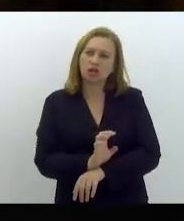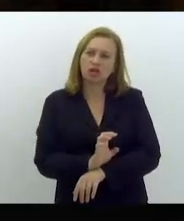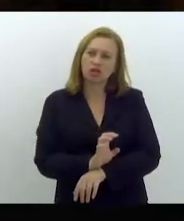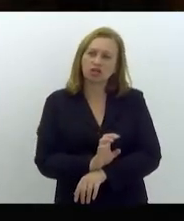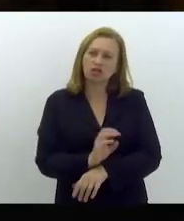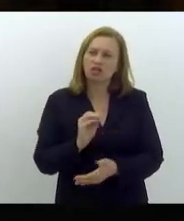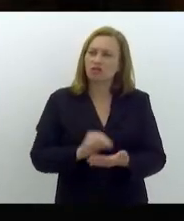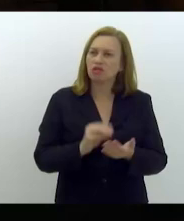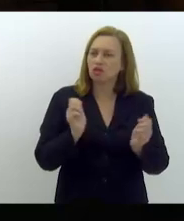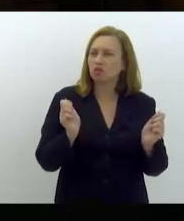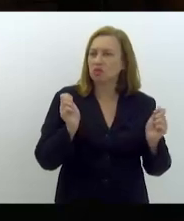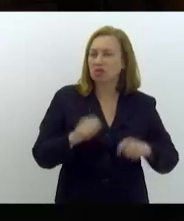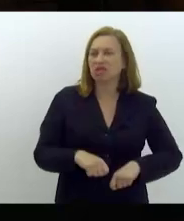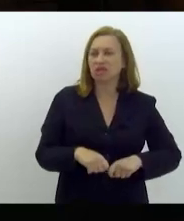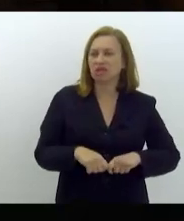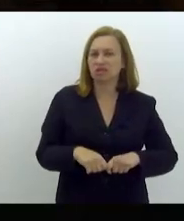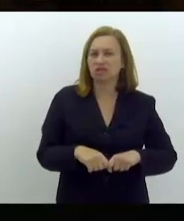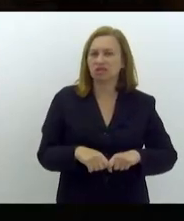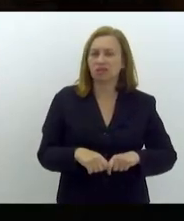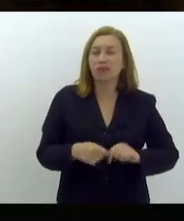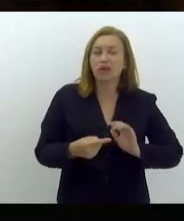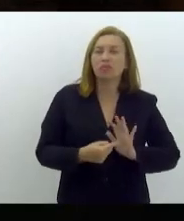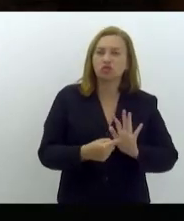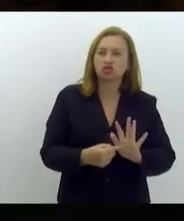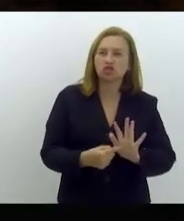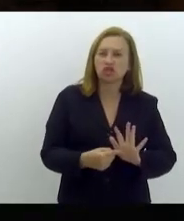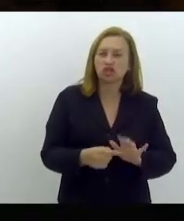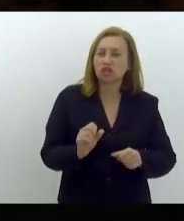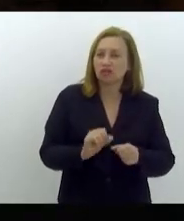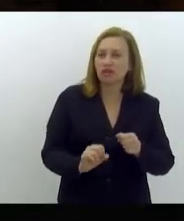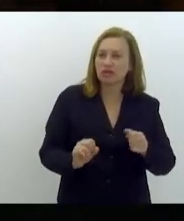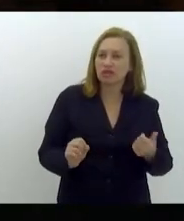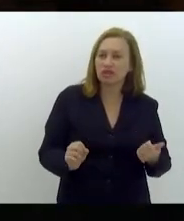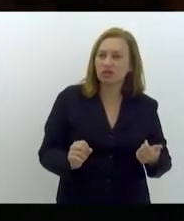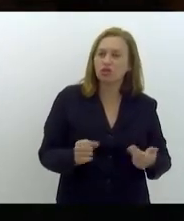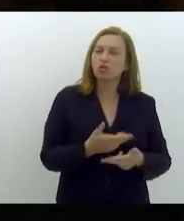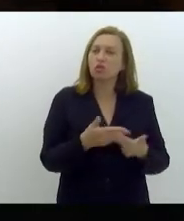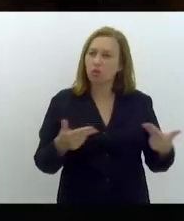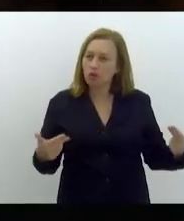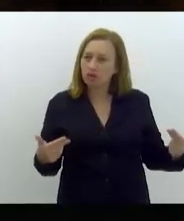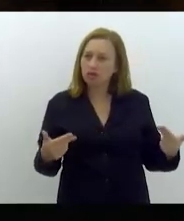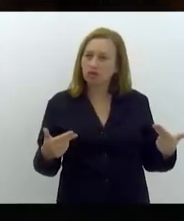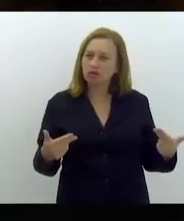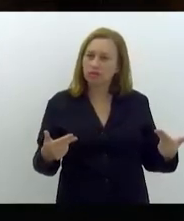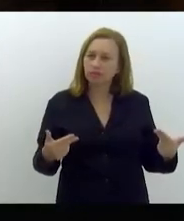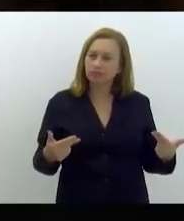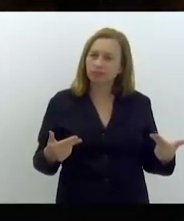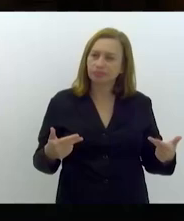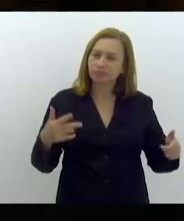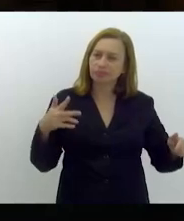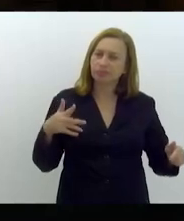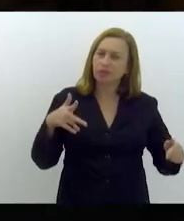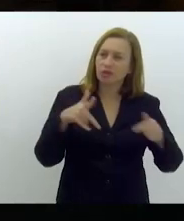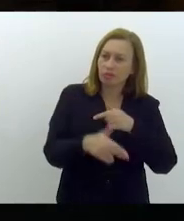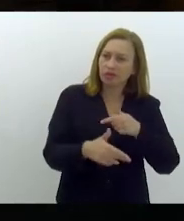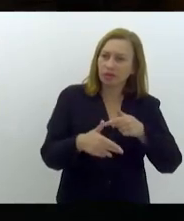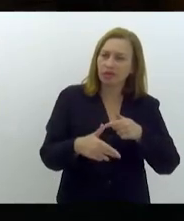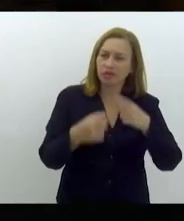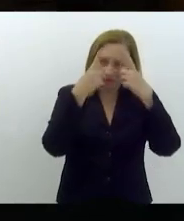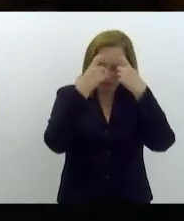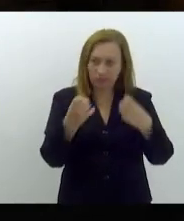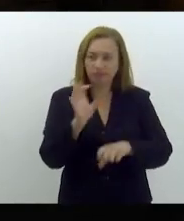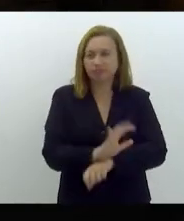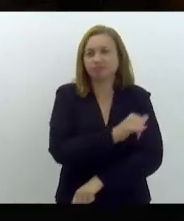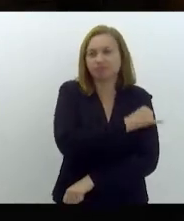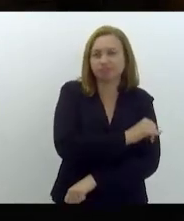incapaz incompetente de demonstrar que tá fazendo alguma coisa para frear a violência no Estado